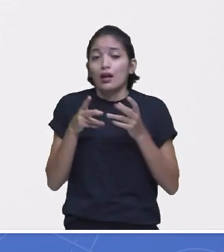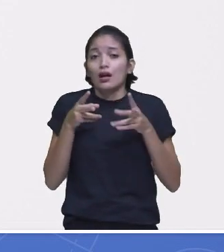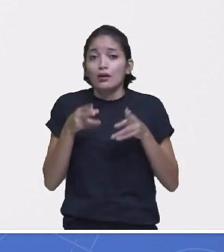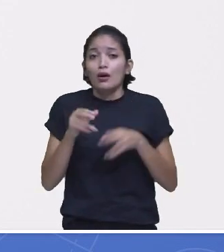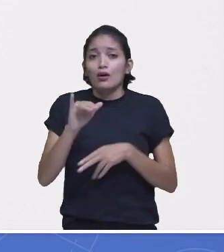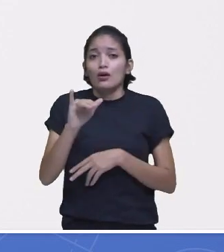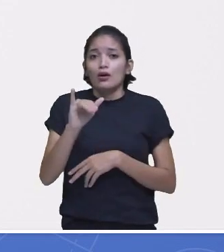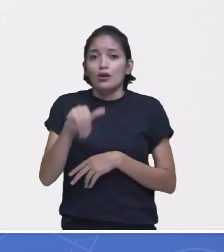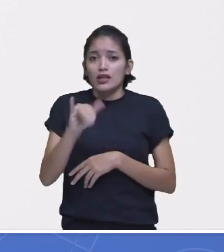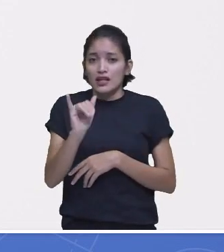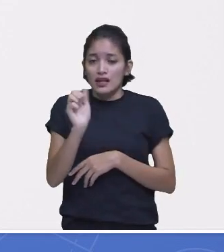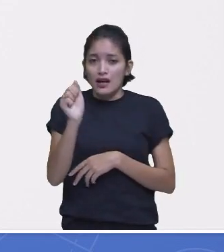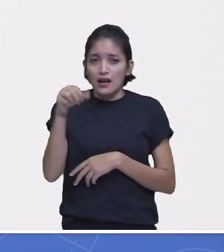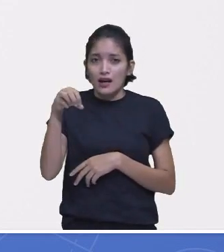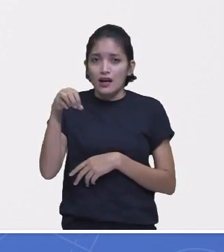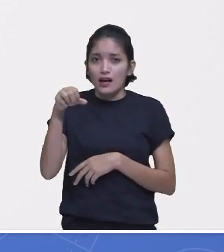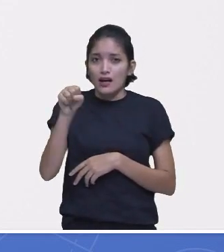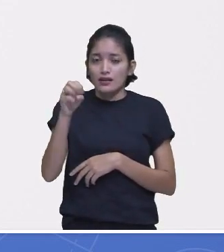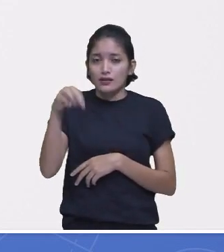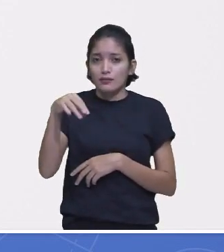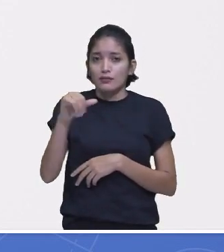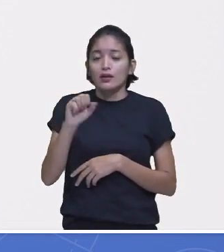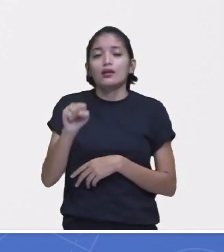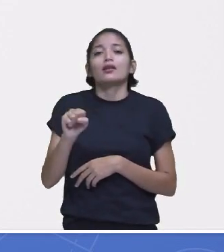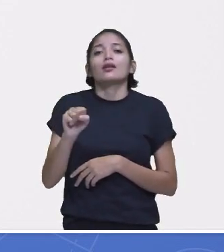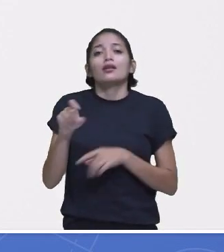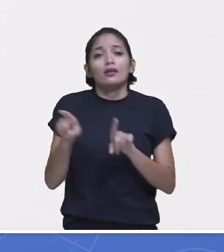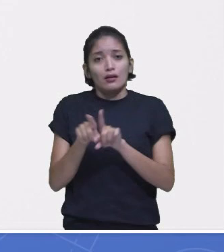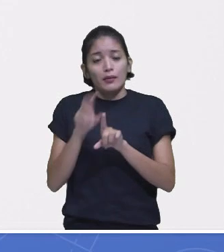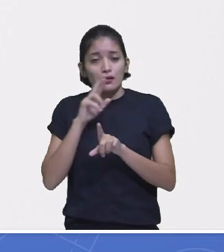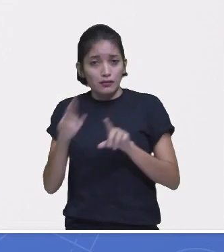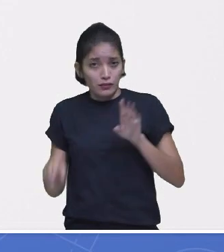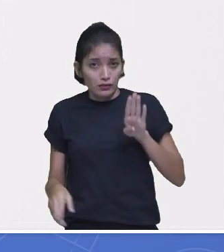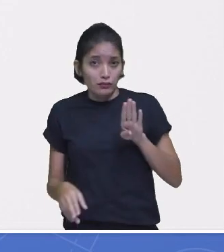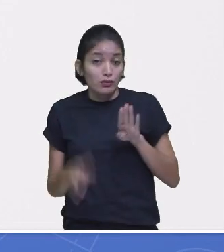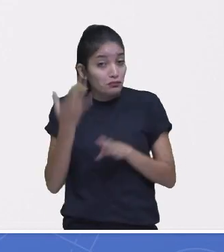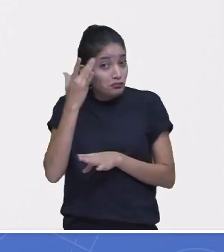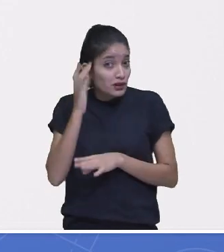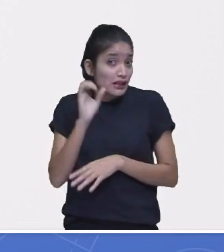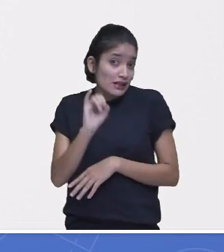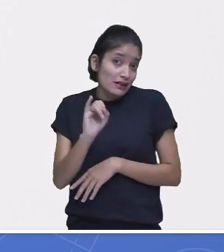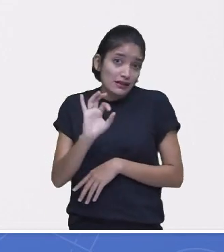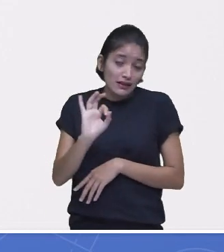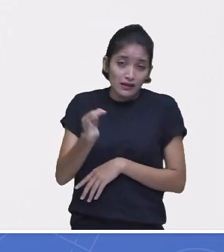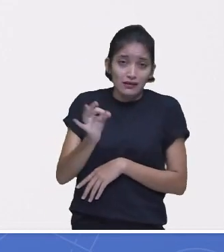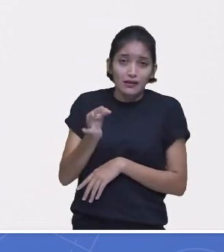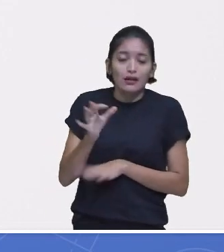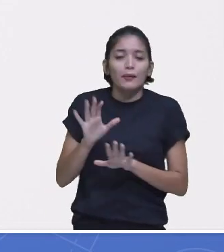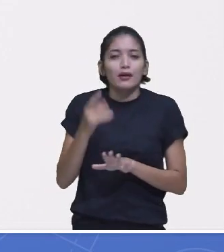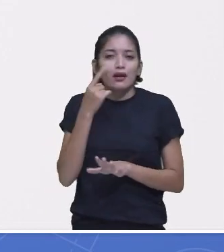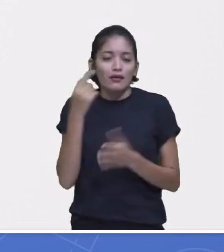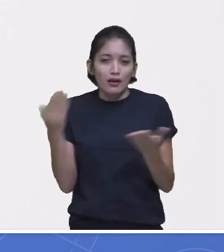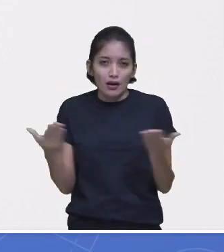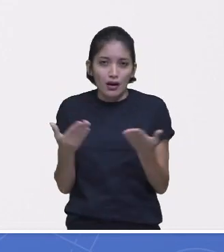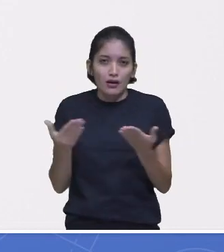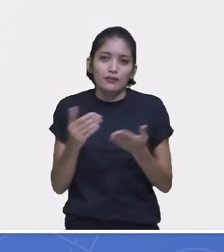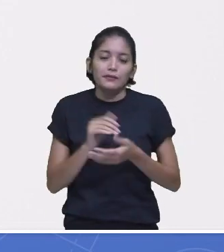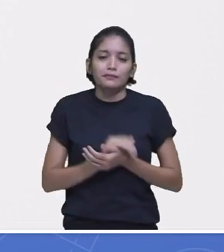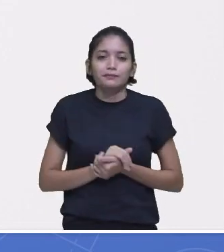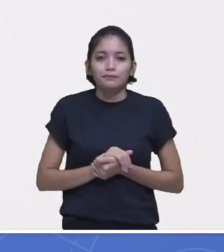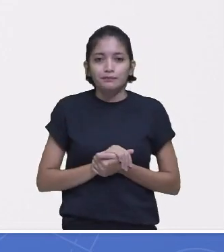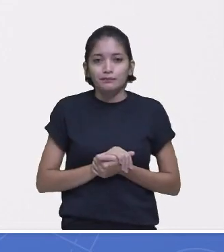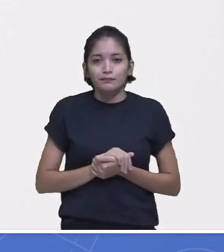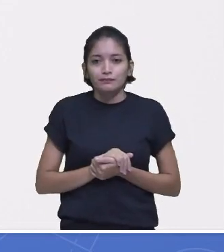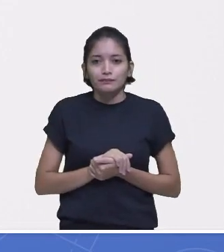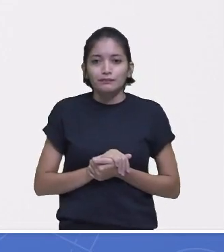a maioria, a alternativa B, o peso maior está na B. Bom, eu não tenho certeza ainda, né? Mas vamos ver aqui o nosso gabarito.